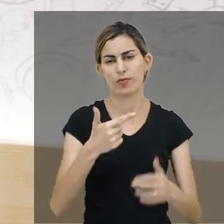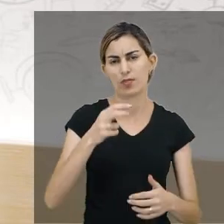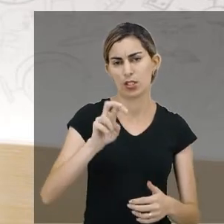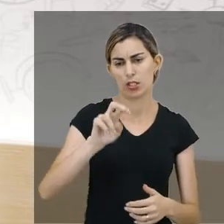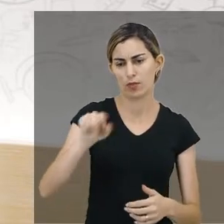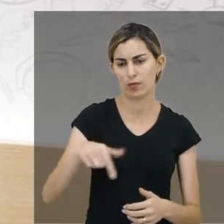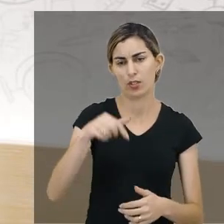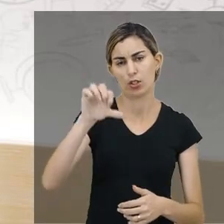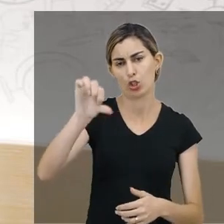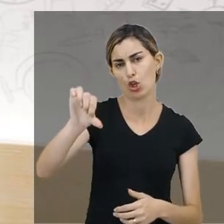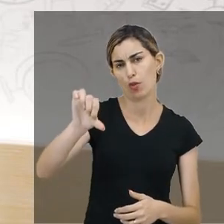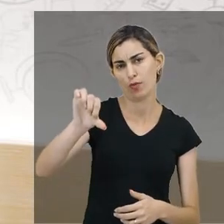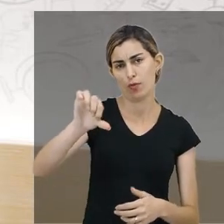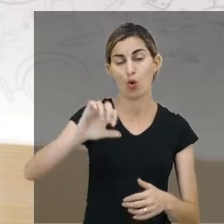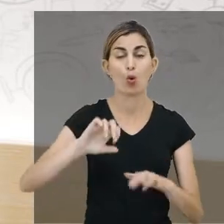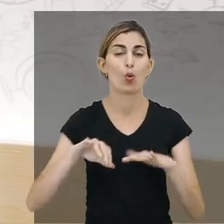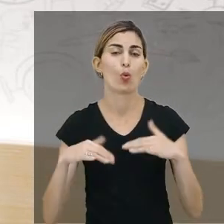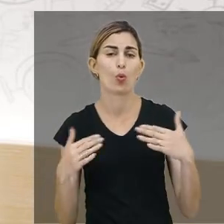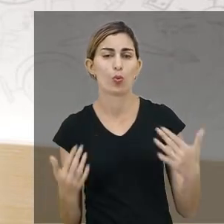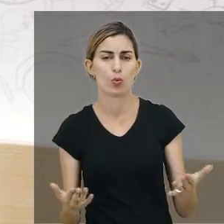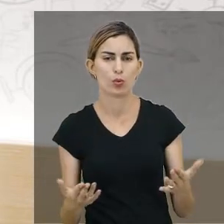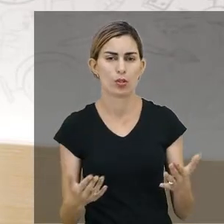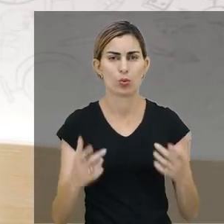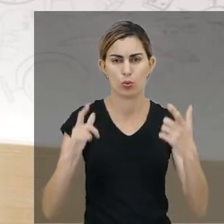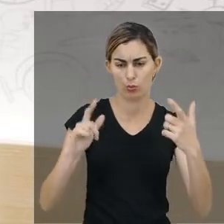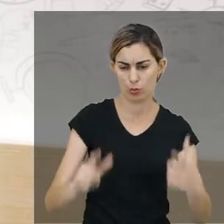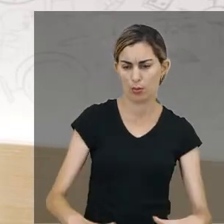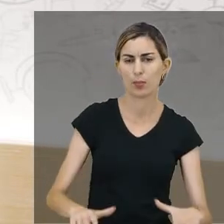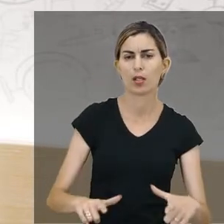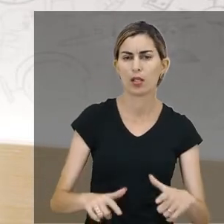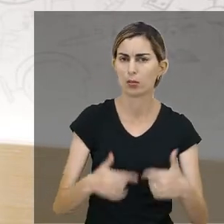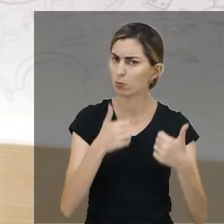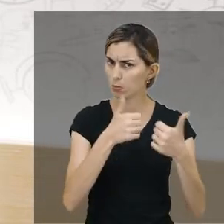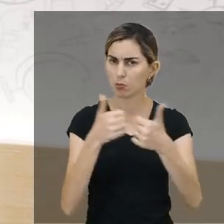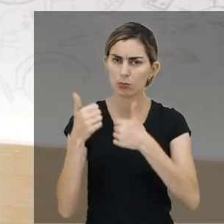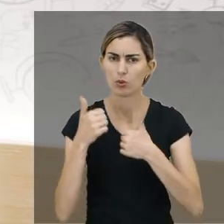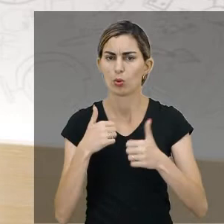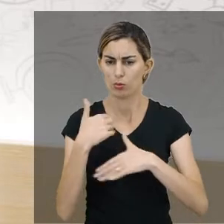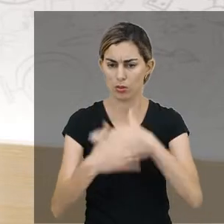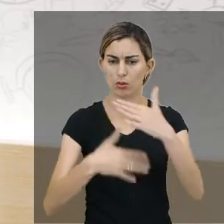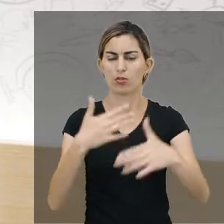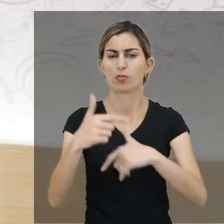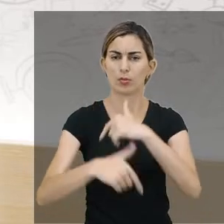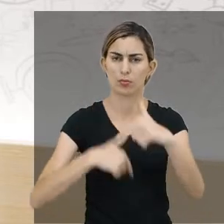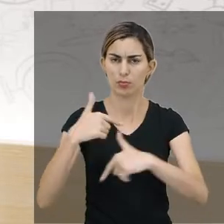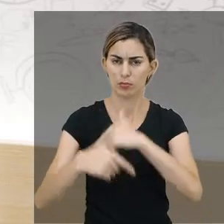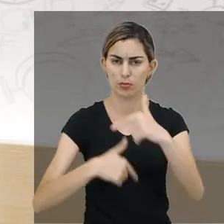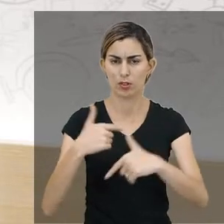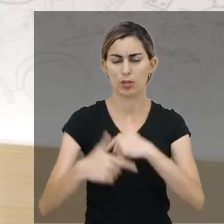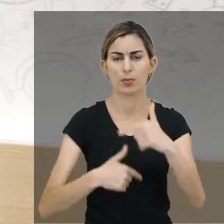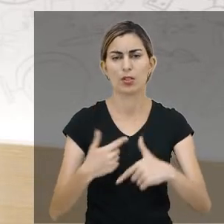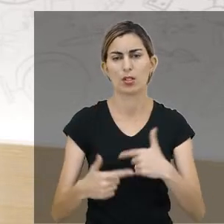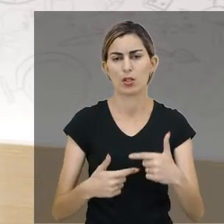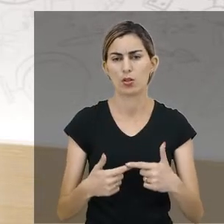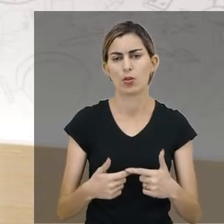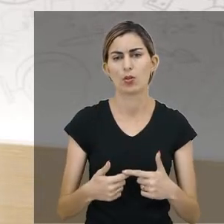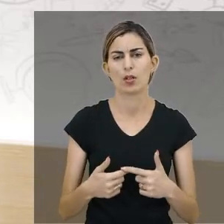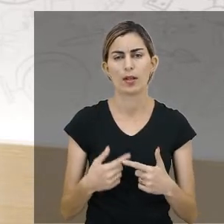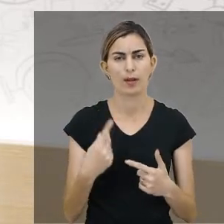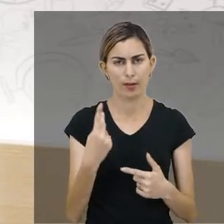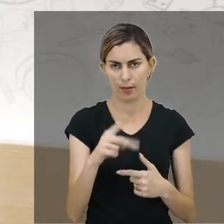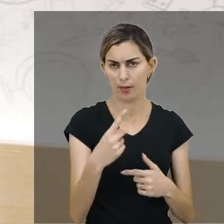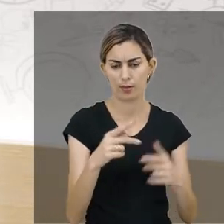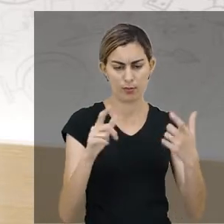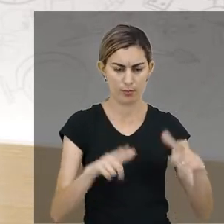de 25,9, ou seja, o ambiente está favorável para o desenvolvimento da atividade do trabalhador, ou